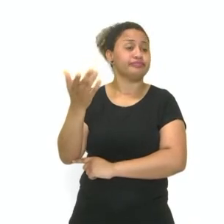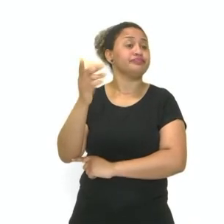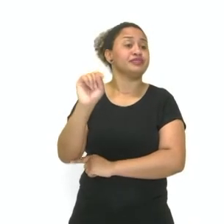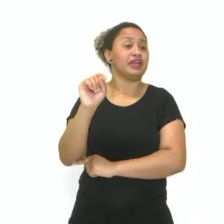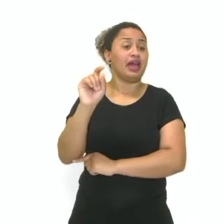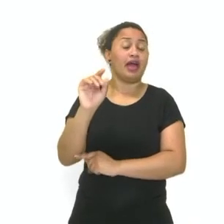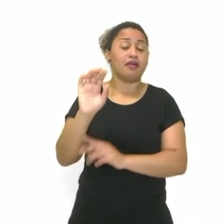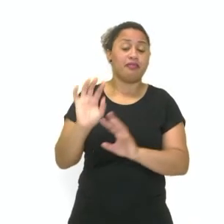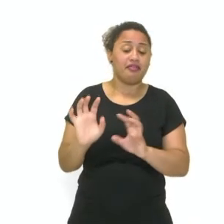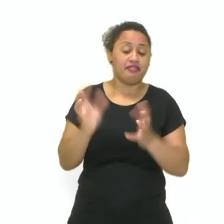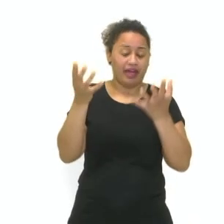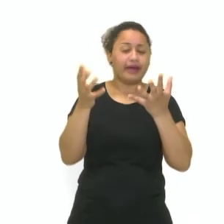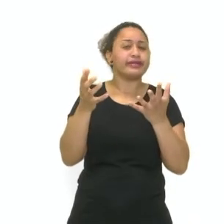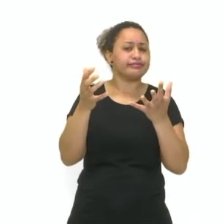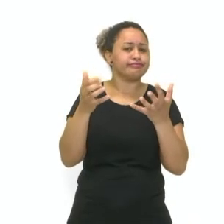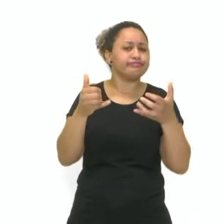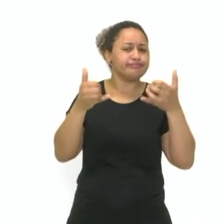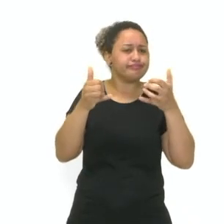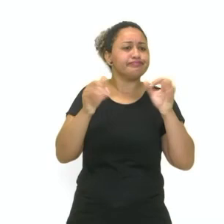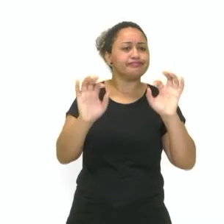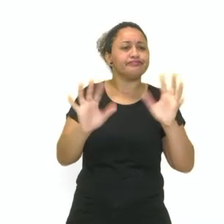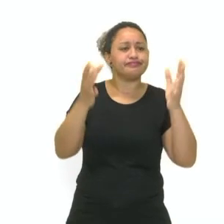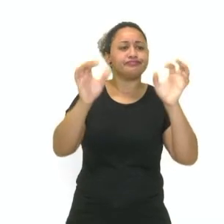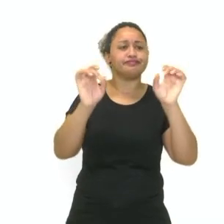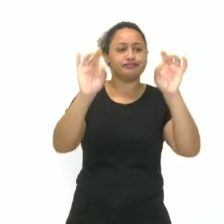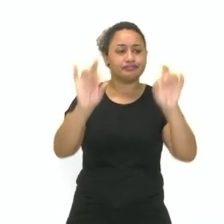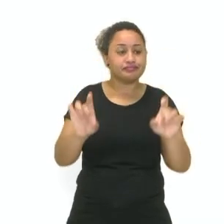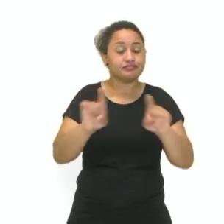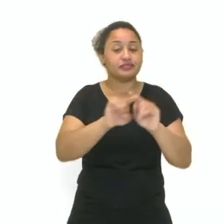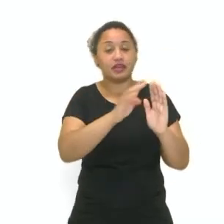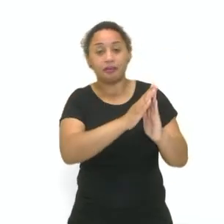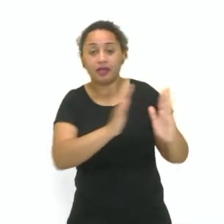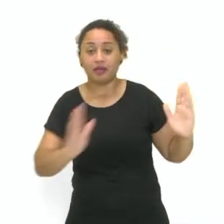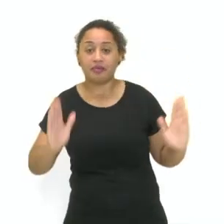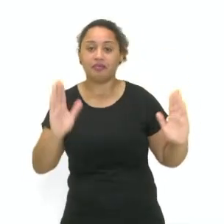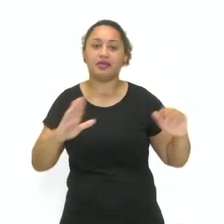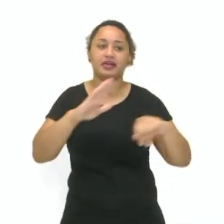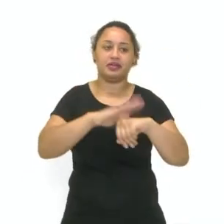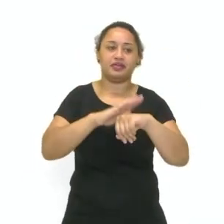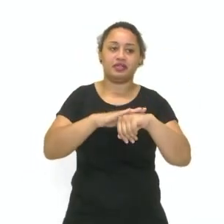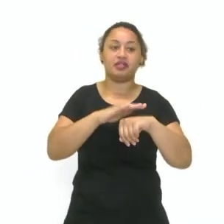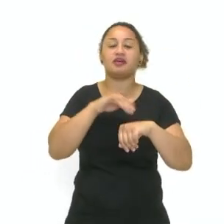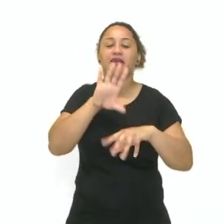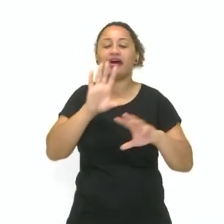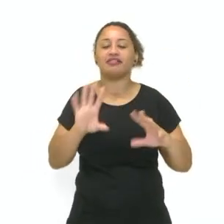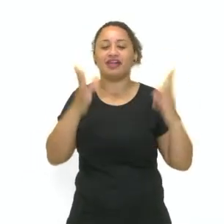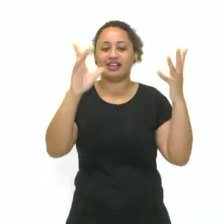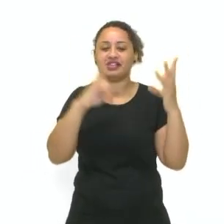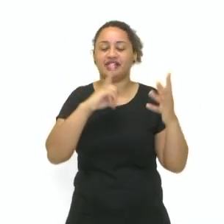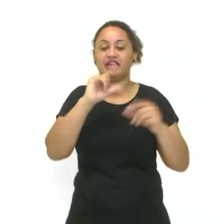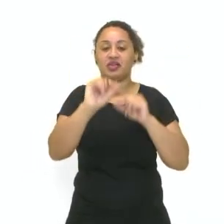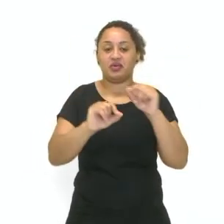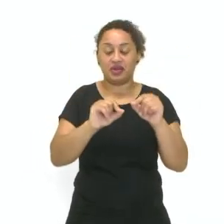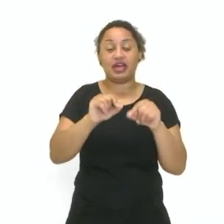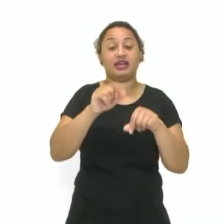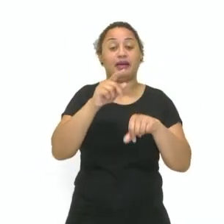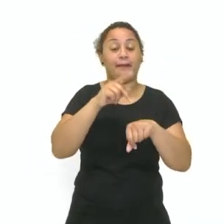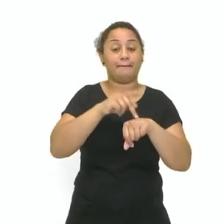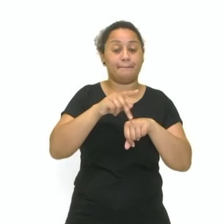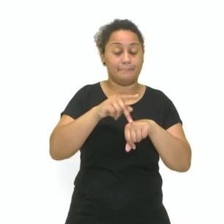aniversário solene. É também um grande espaço de tempo. Os jubileus mais comemorados são o jubileu de